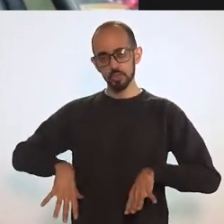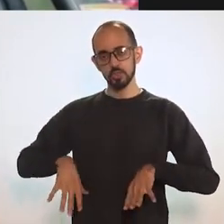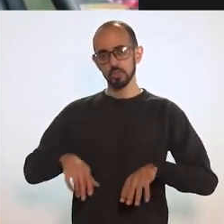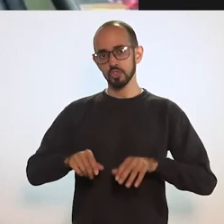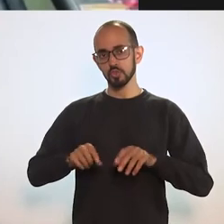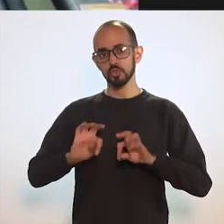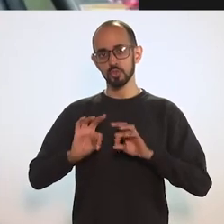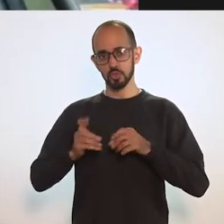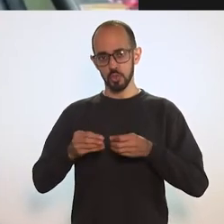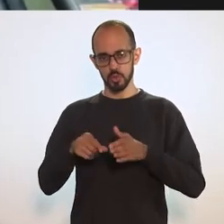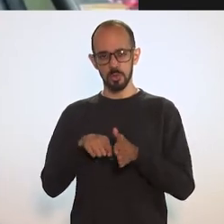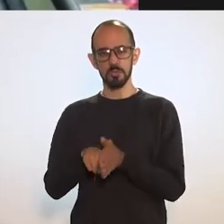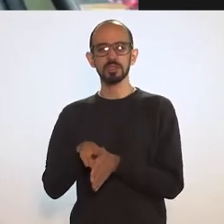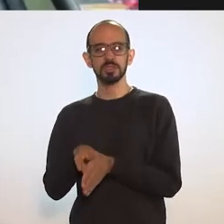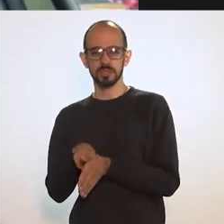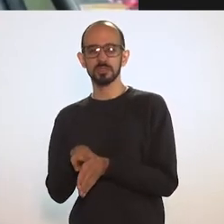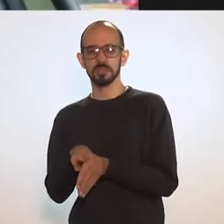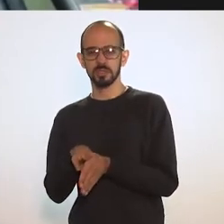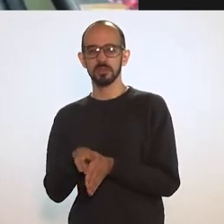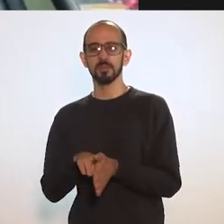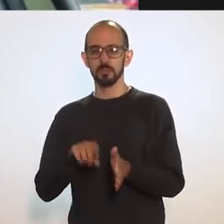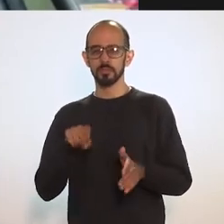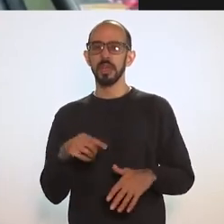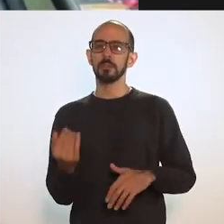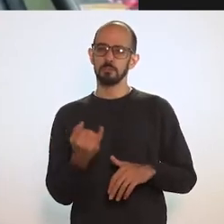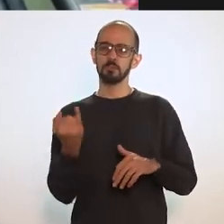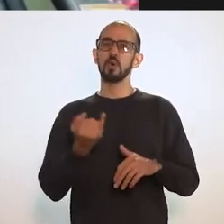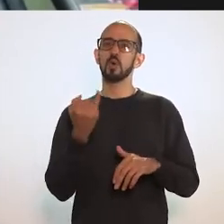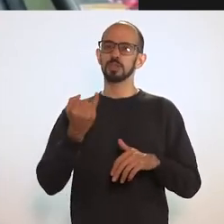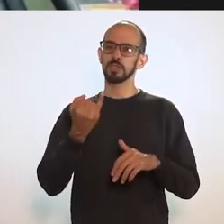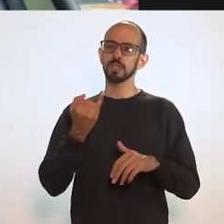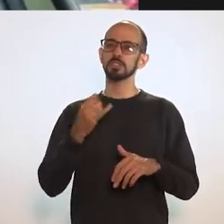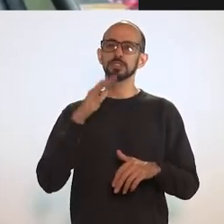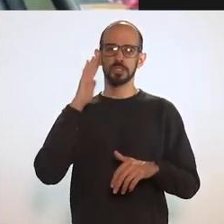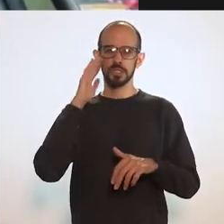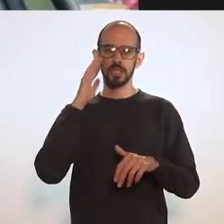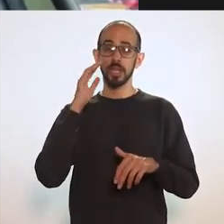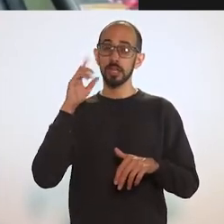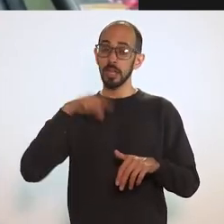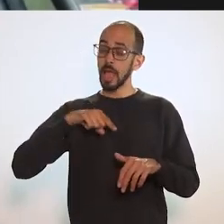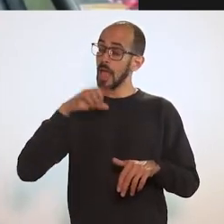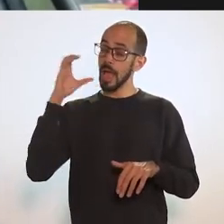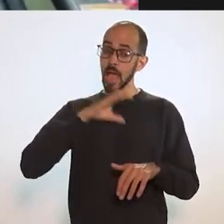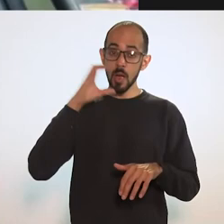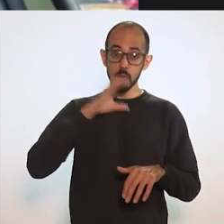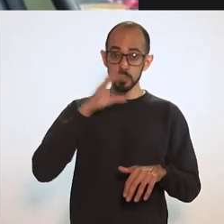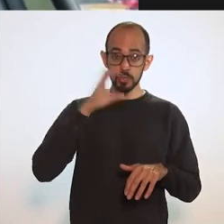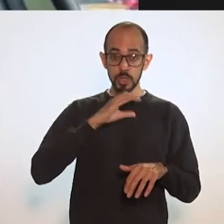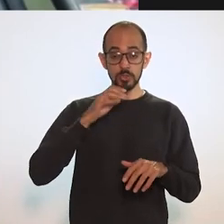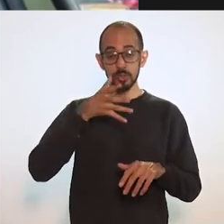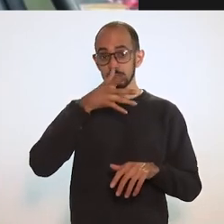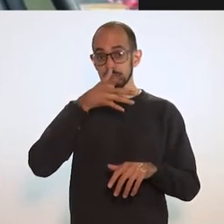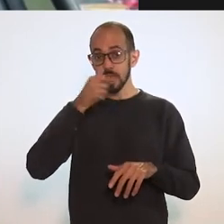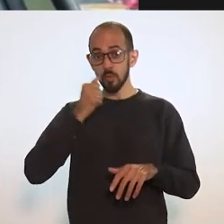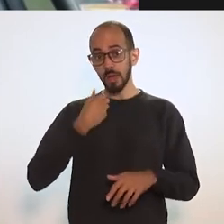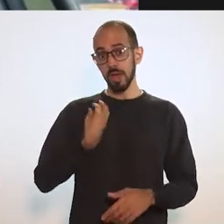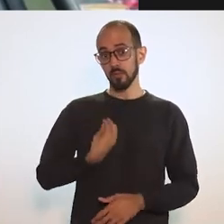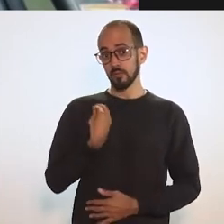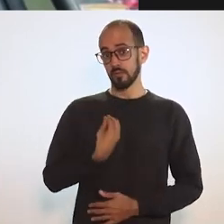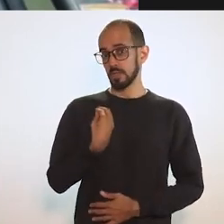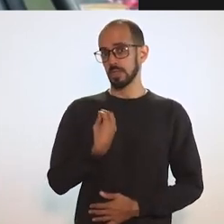arma. Então é muito importante que as pessoas entendam que é de fato uma corrida, e é uma corrida, entre outras coisas, para salvar a